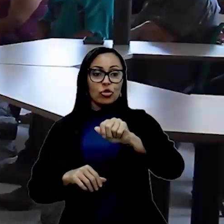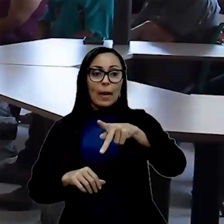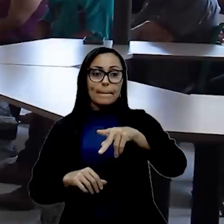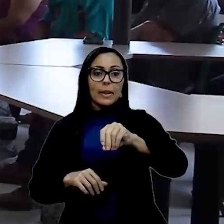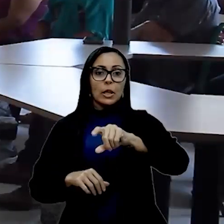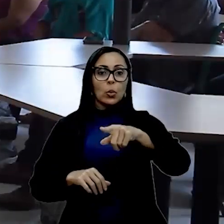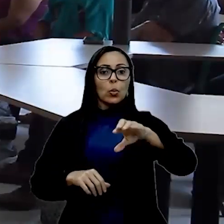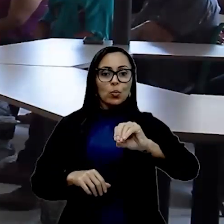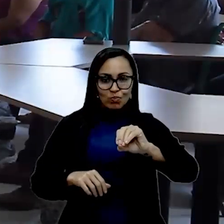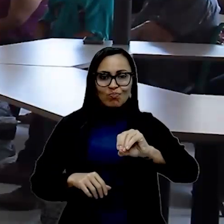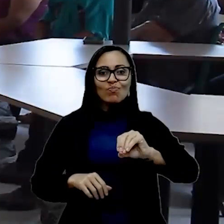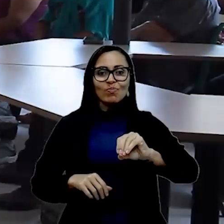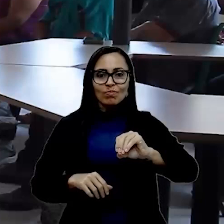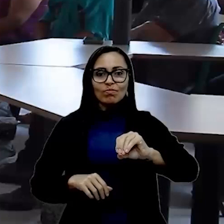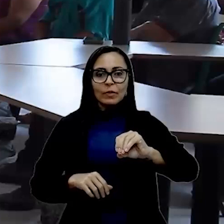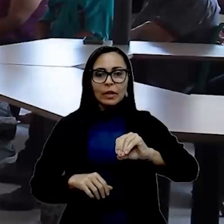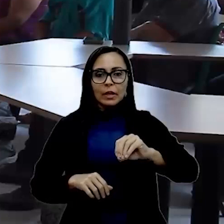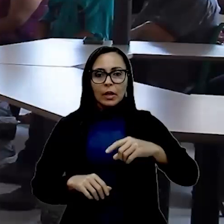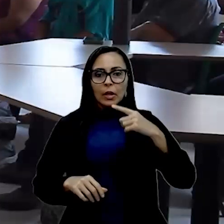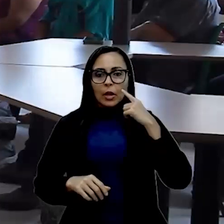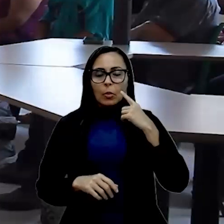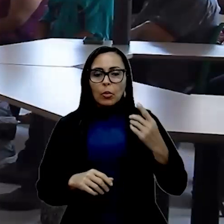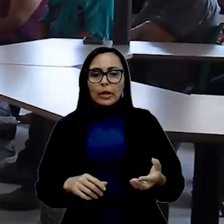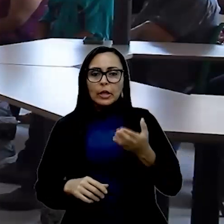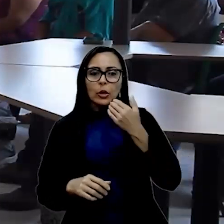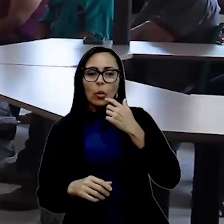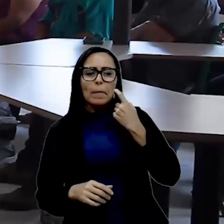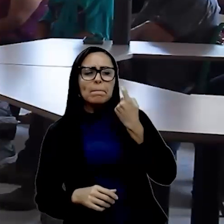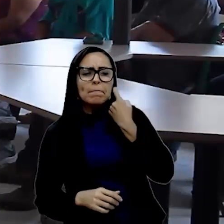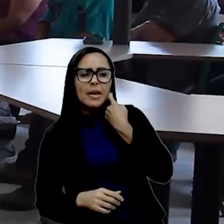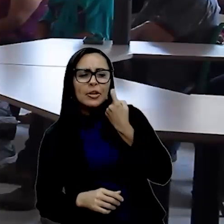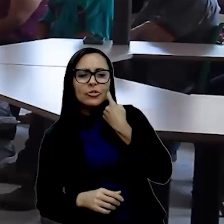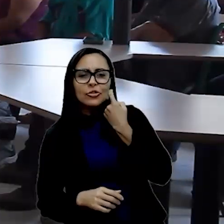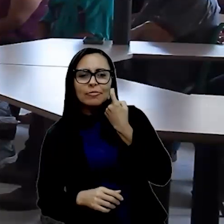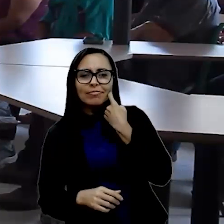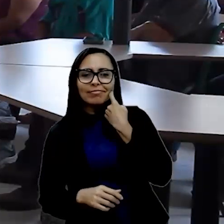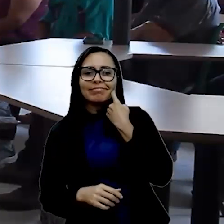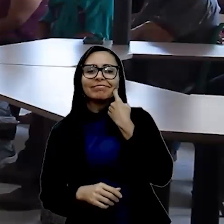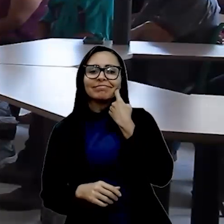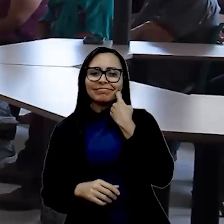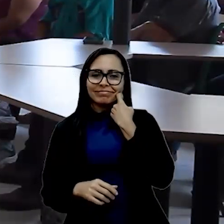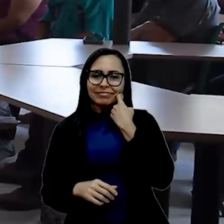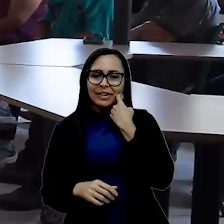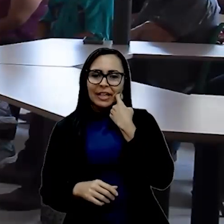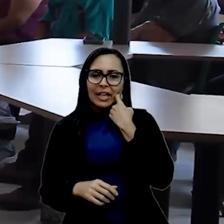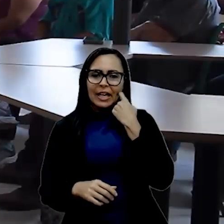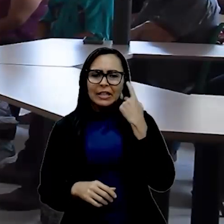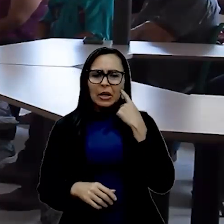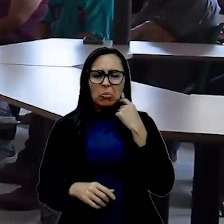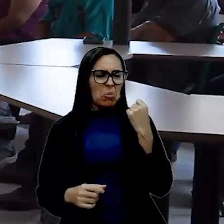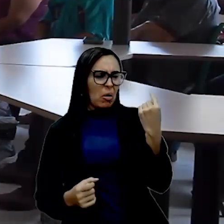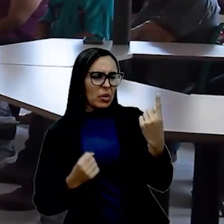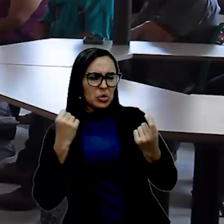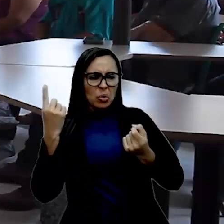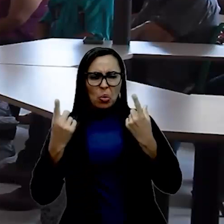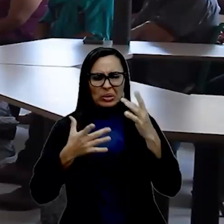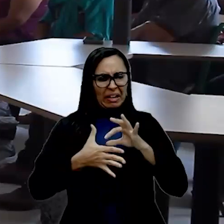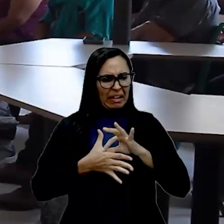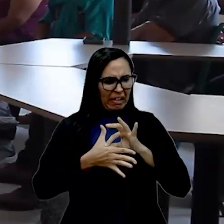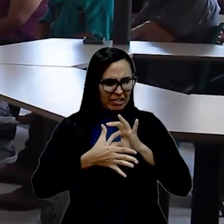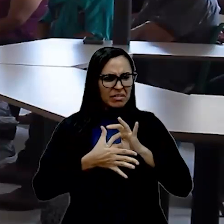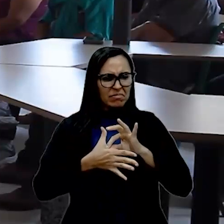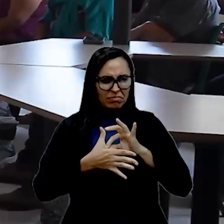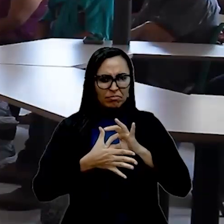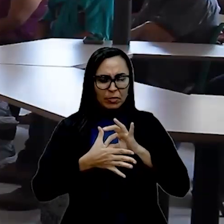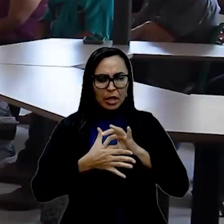frutas, fibras, peixes. Né? Eles raramente comem carne lá. Comem carne, mas comem muito pouco. Se você